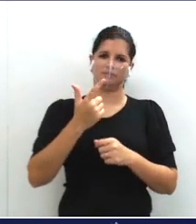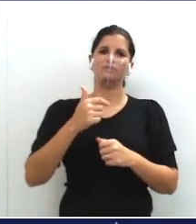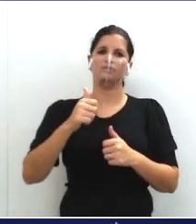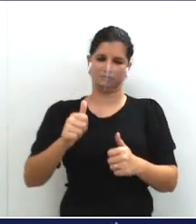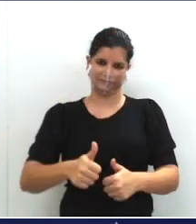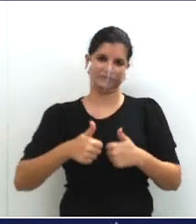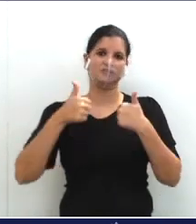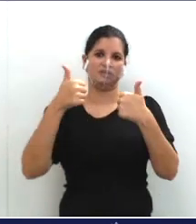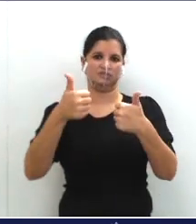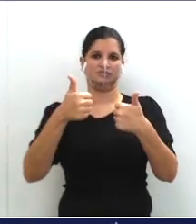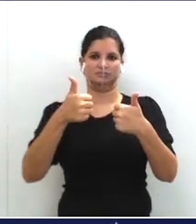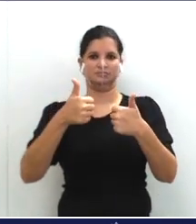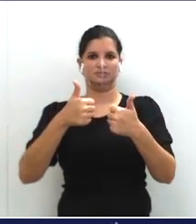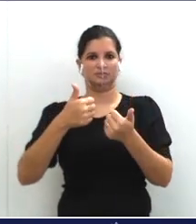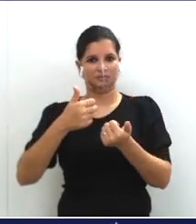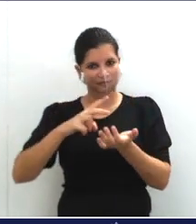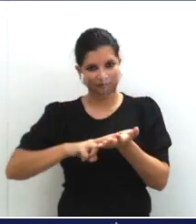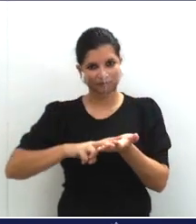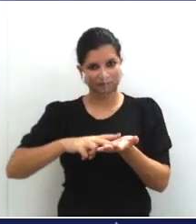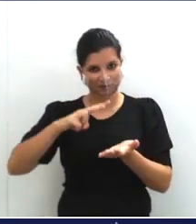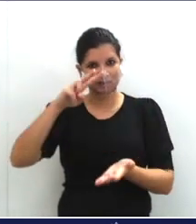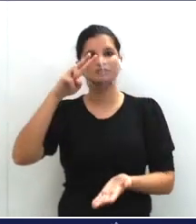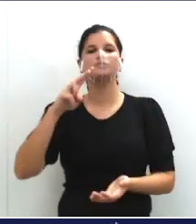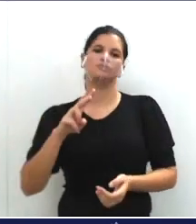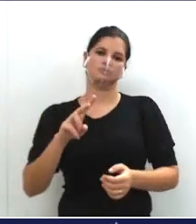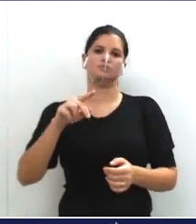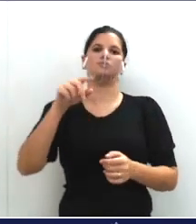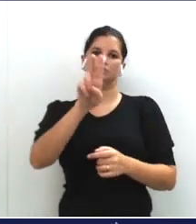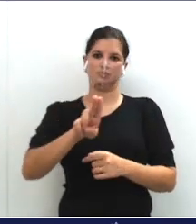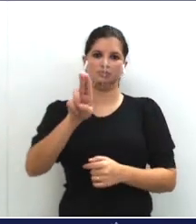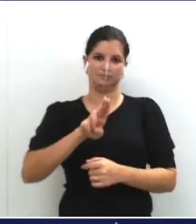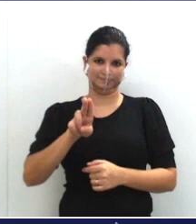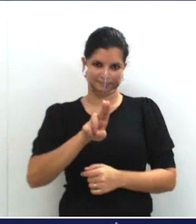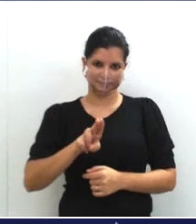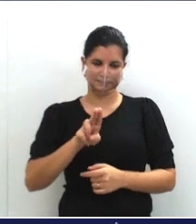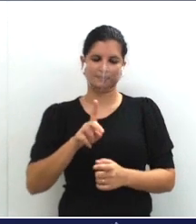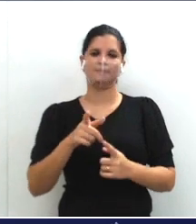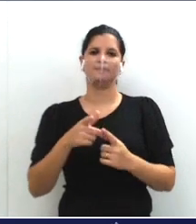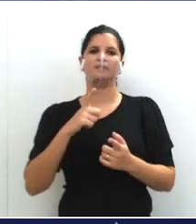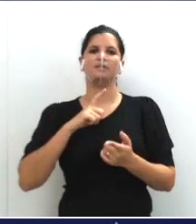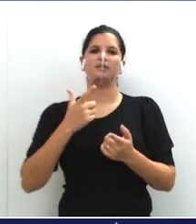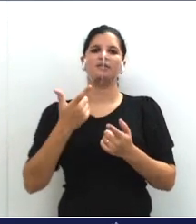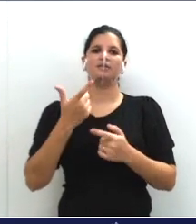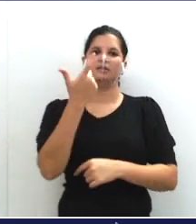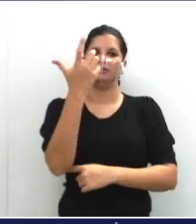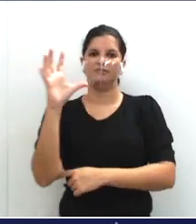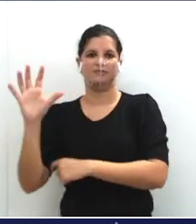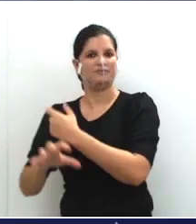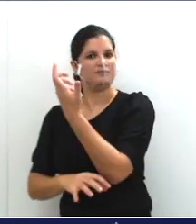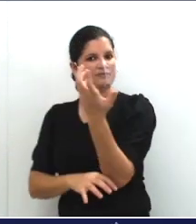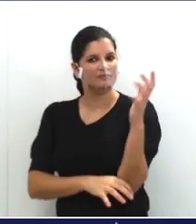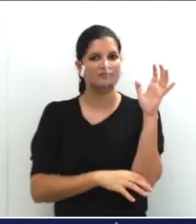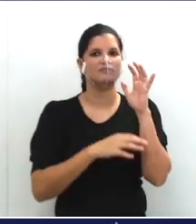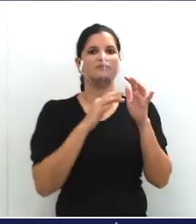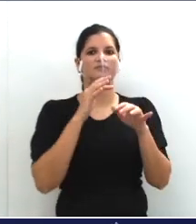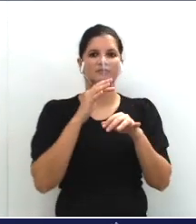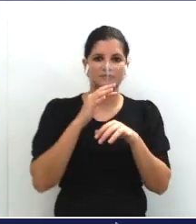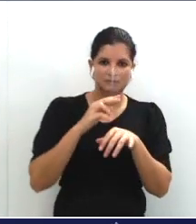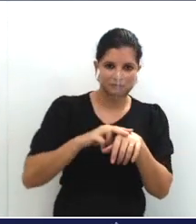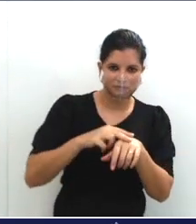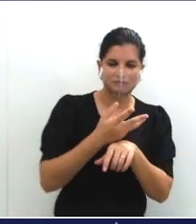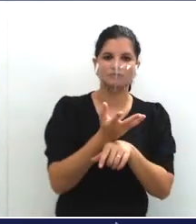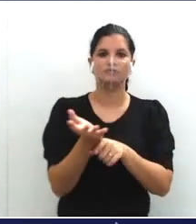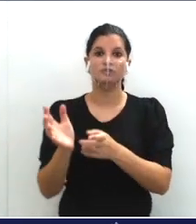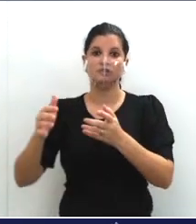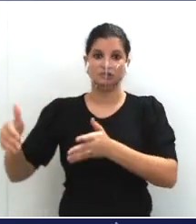de vantagens da usina hidrelétrica, ou seja, o controle de fauna e da flora